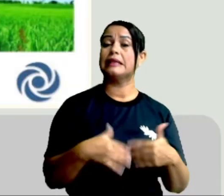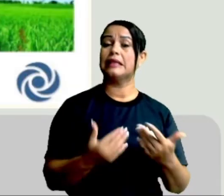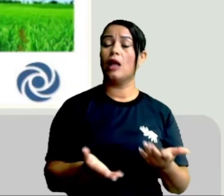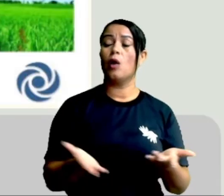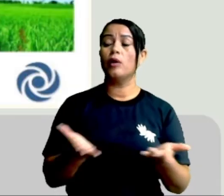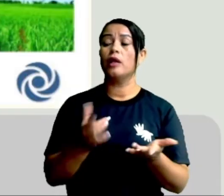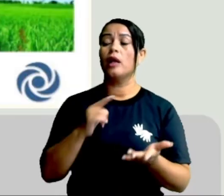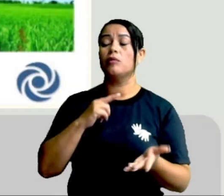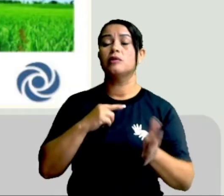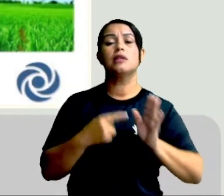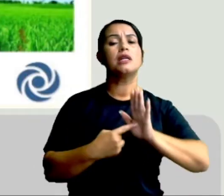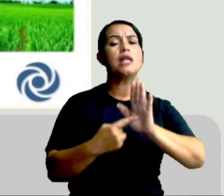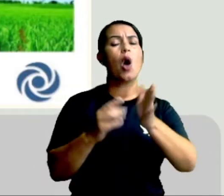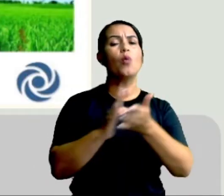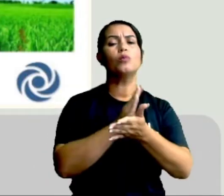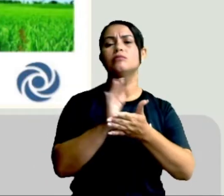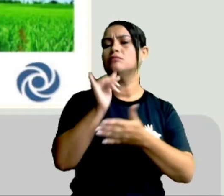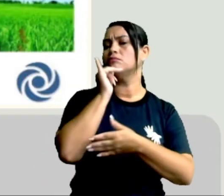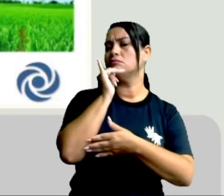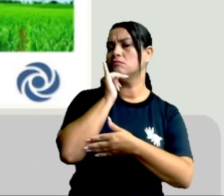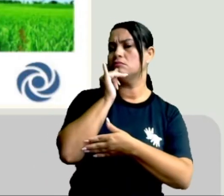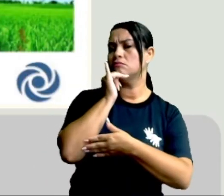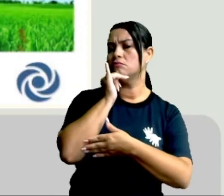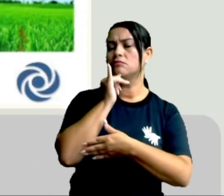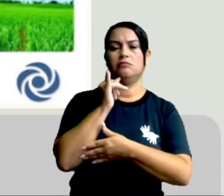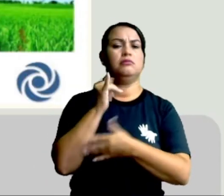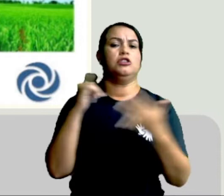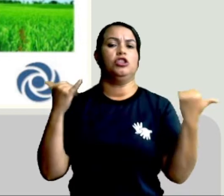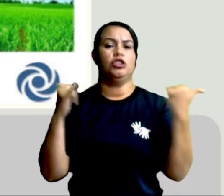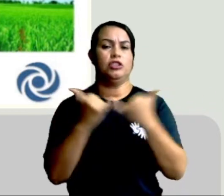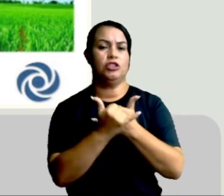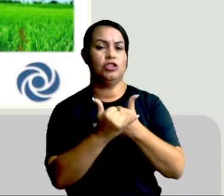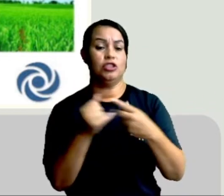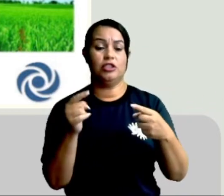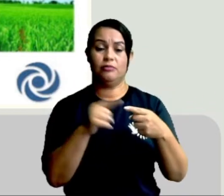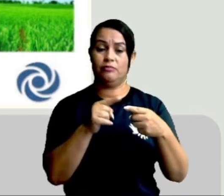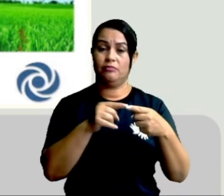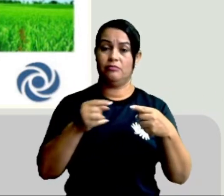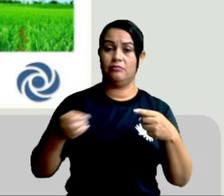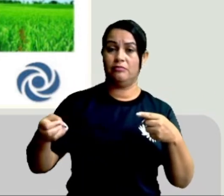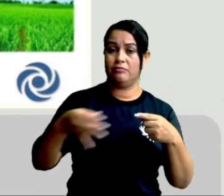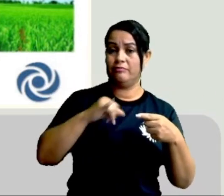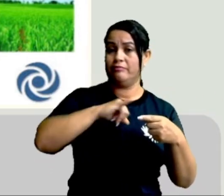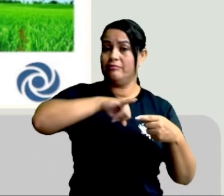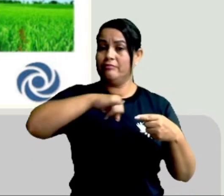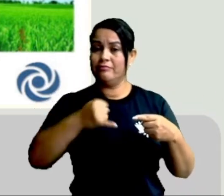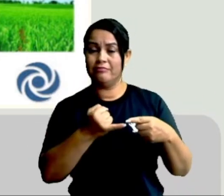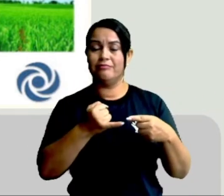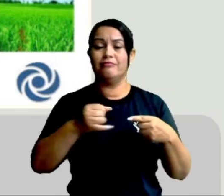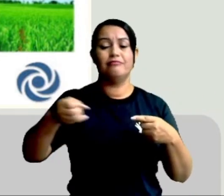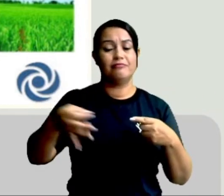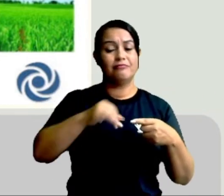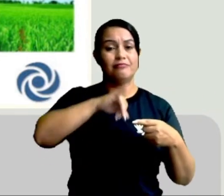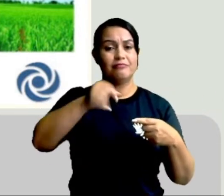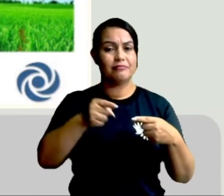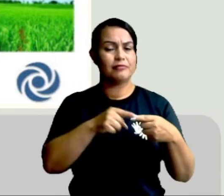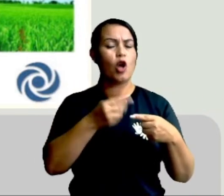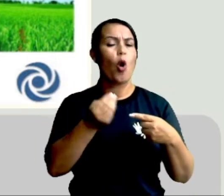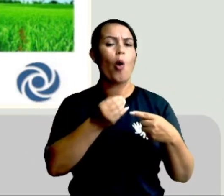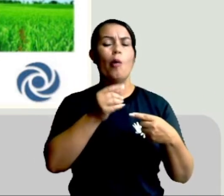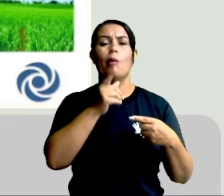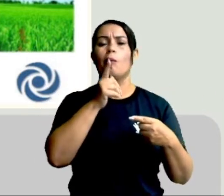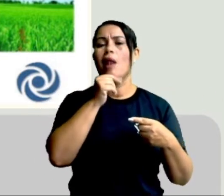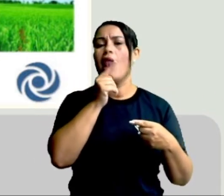Então, eu trago para vocês alguns exemplos, né, de fontes de energia renováveis, como, por exemplo, a energia que é produzida através